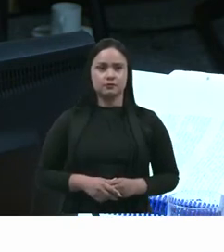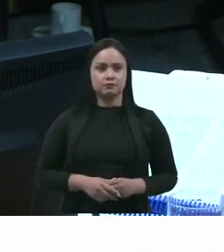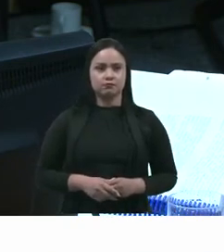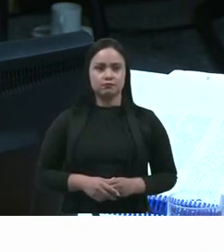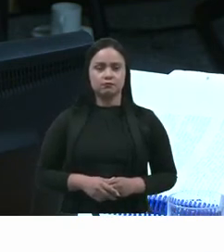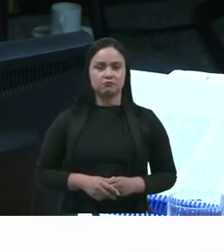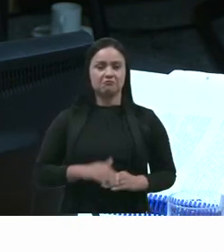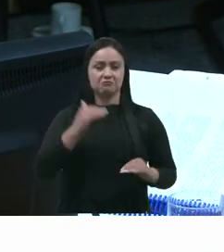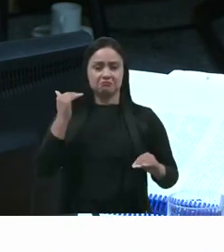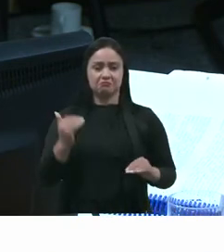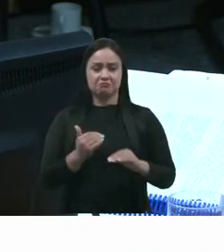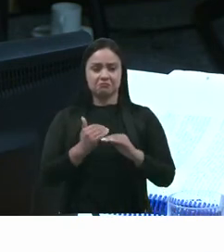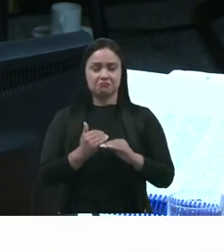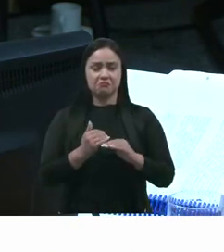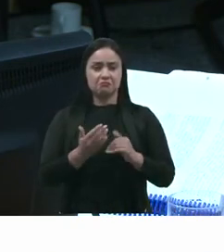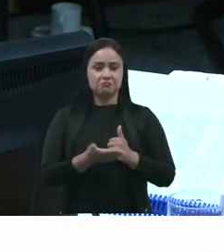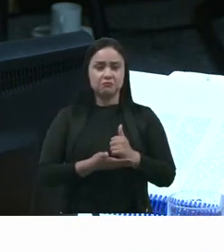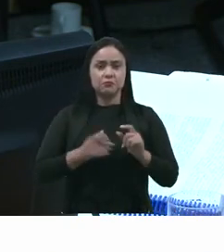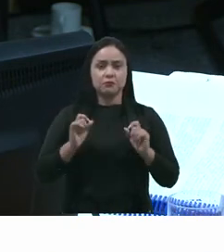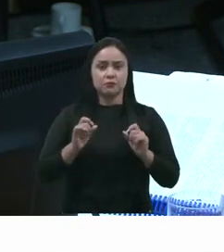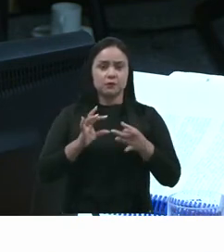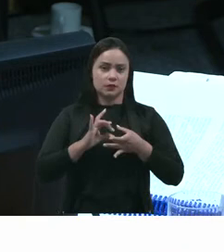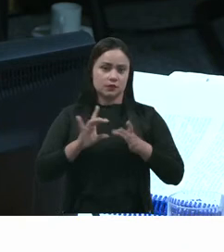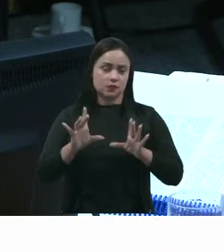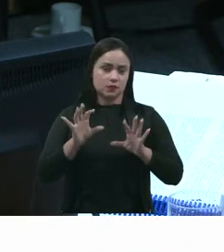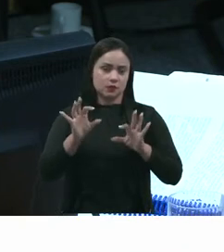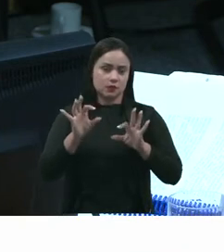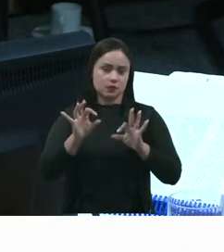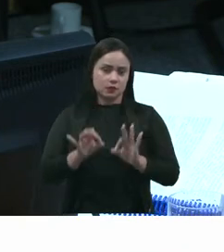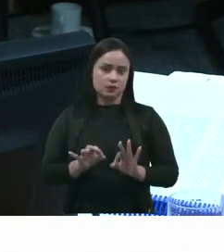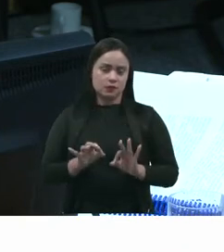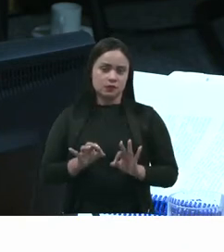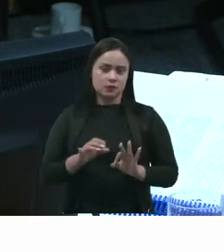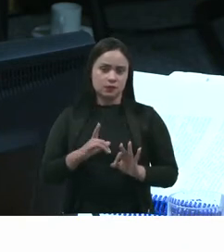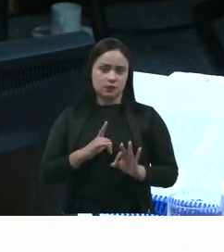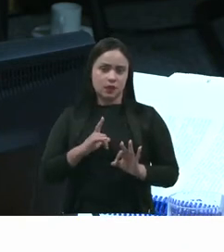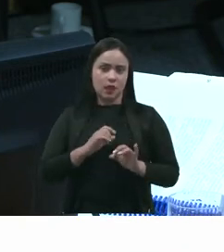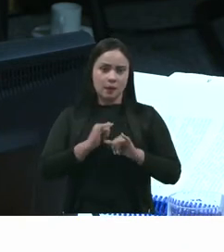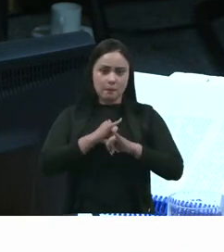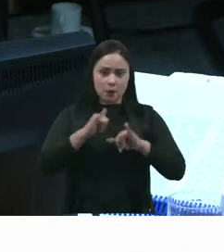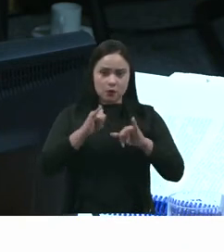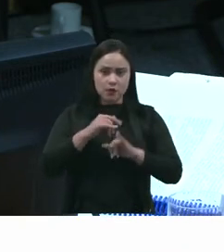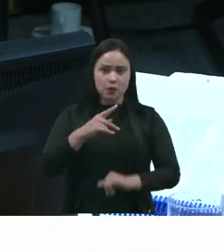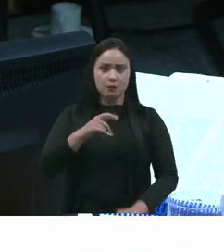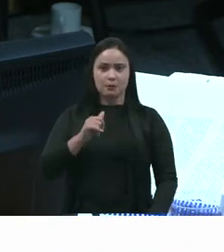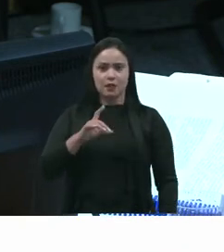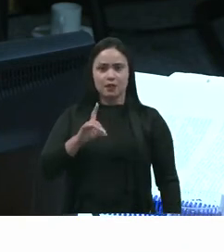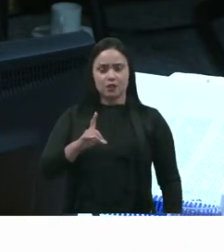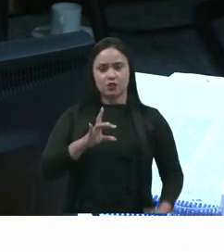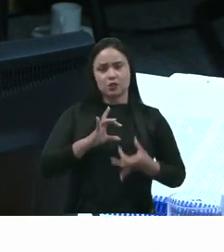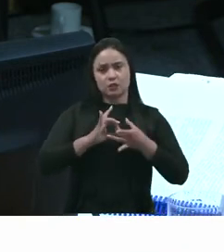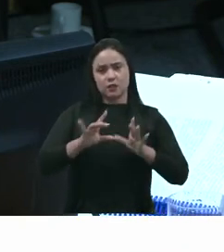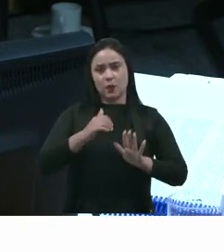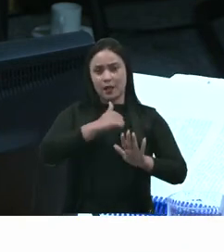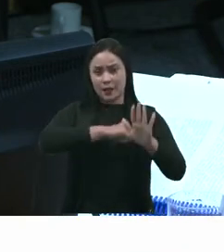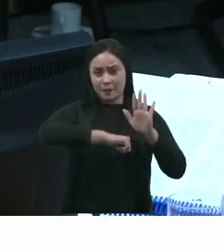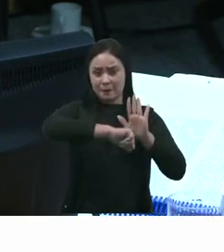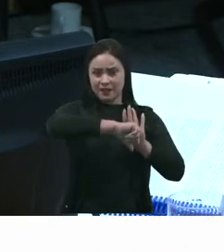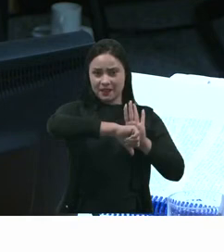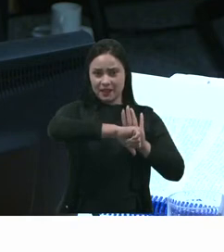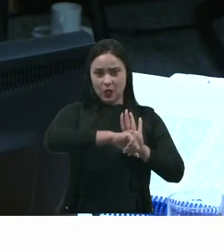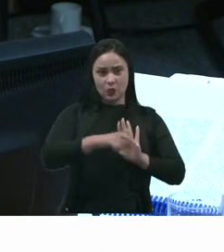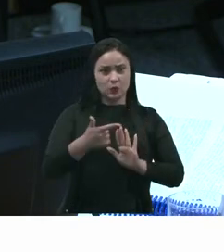sou favorável à tese de que a disposição legal segundo a qual terá repercussão no PAD a absolvição criminal por